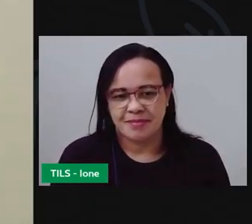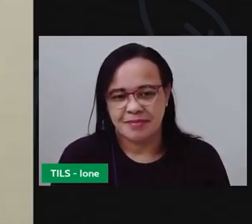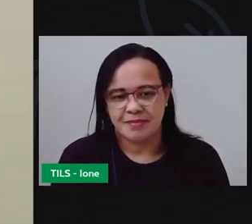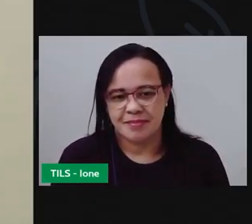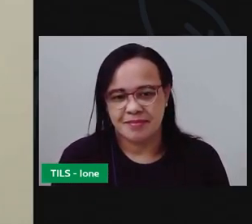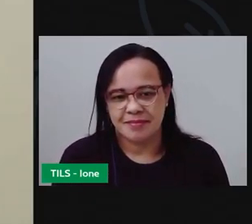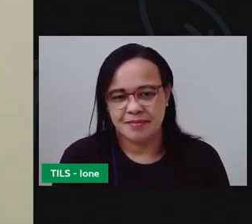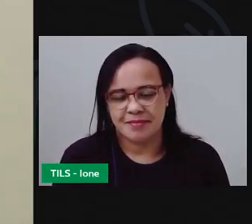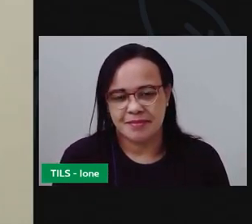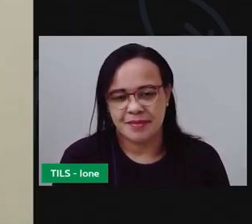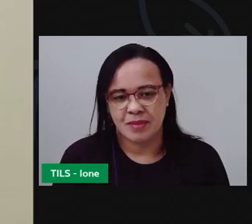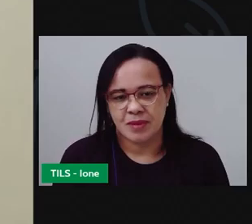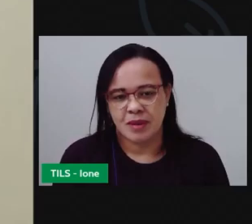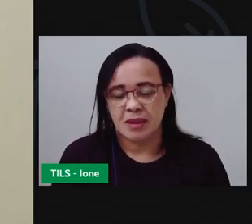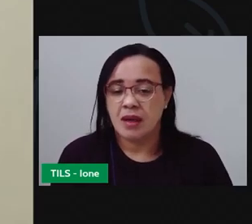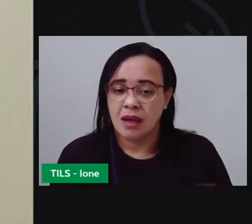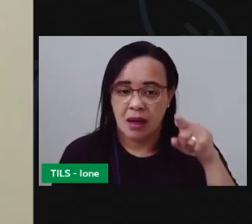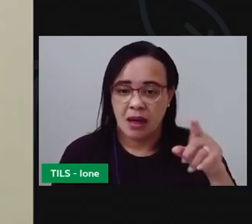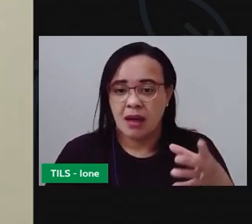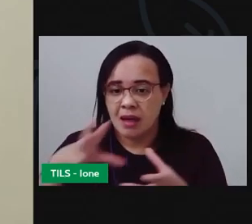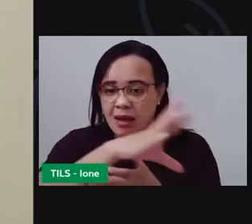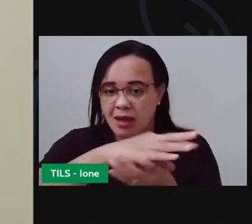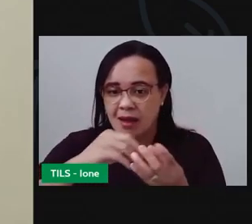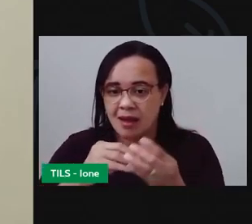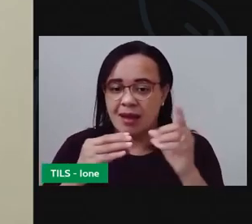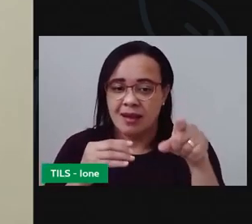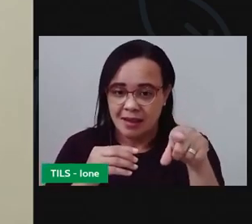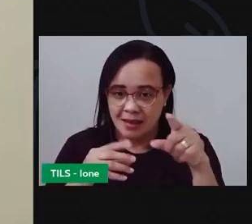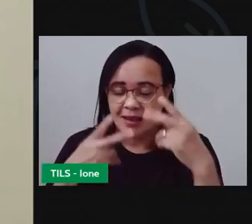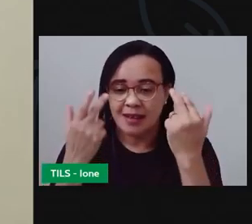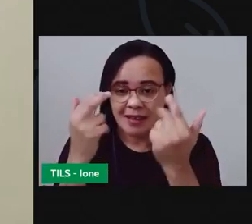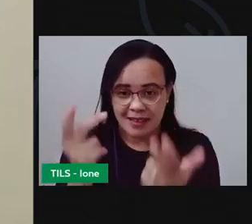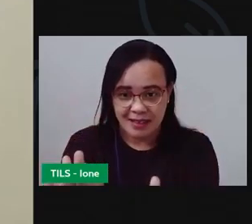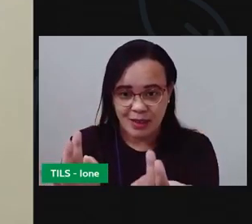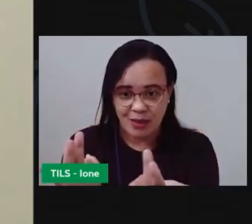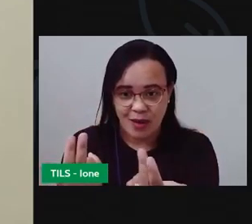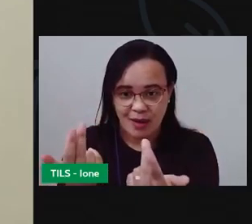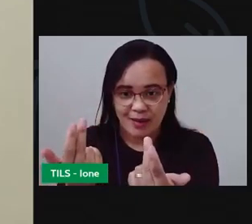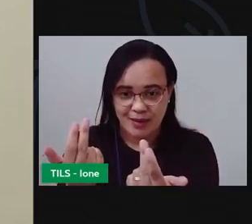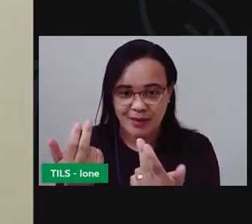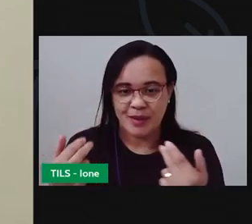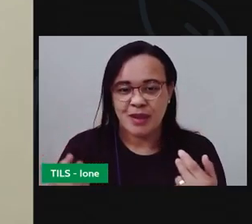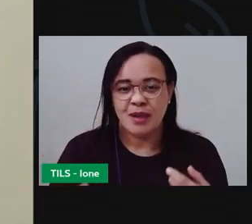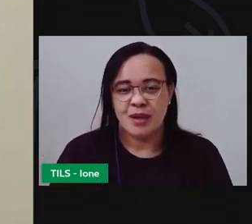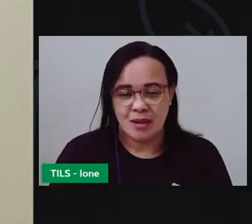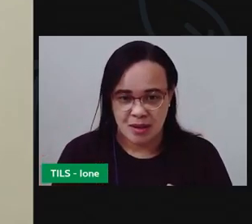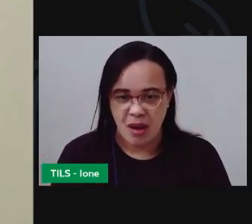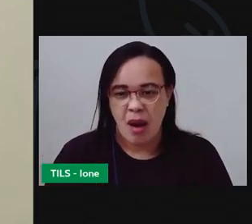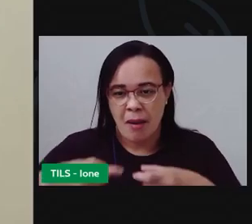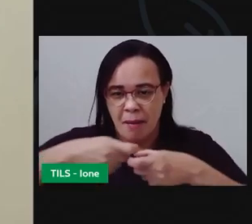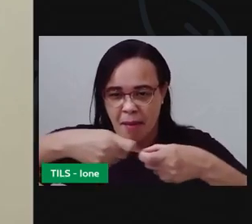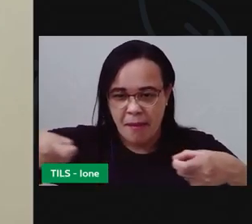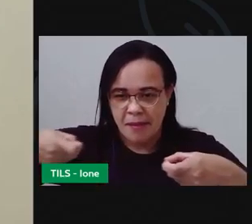toda envolvida com fita adesiva. E depois você vai utilizar para